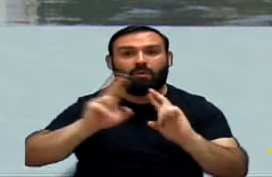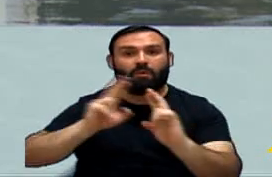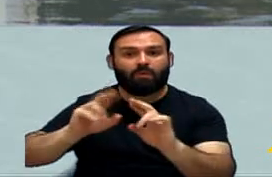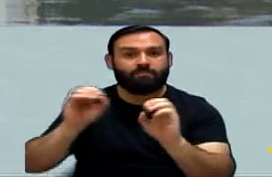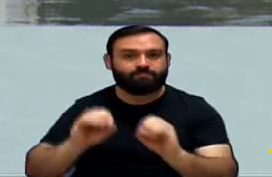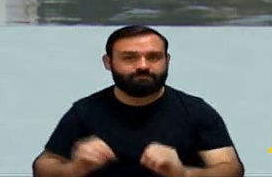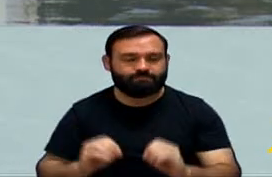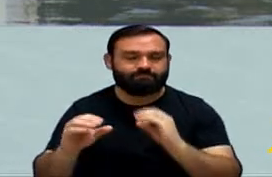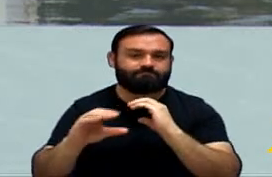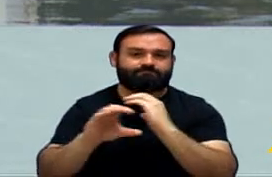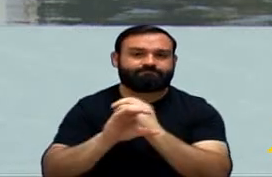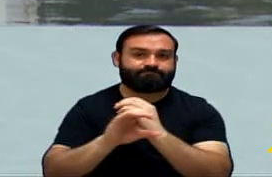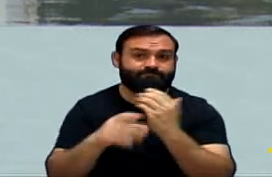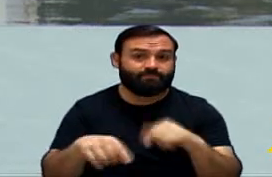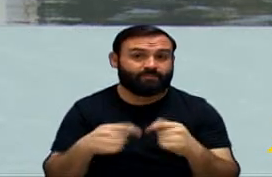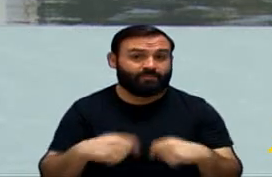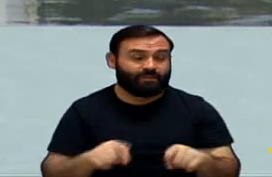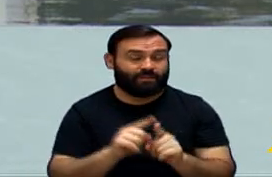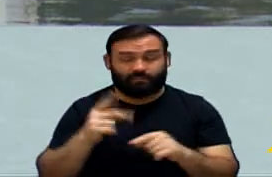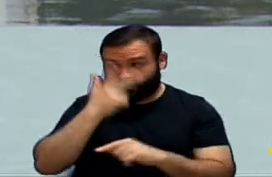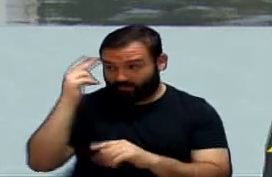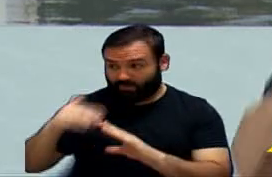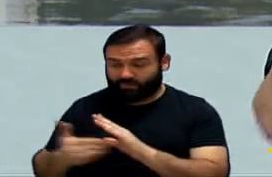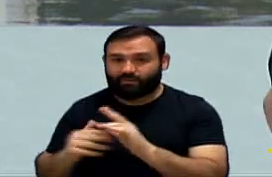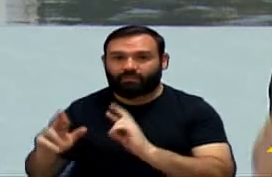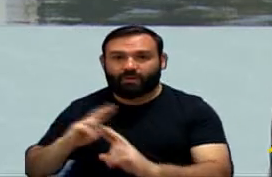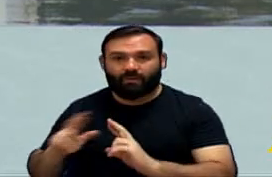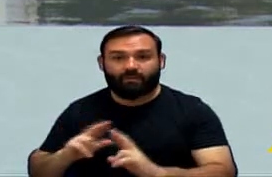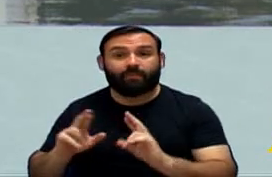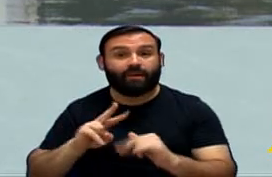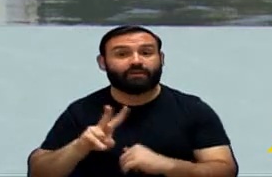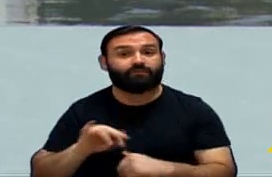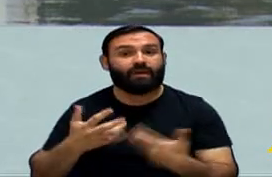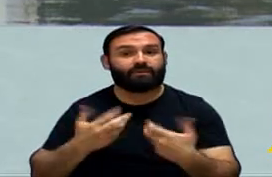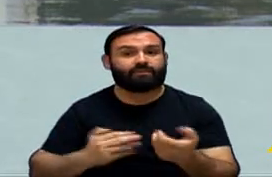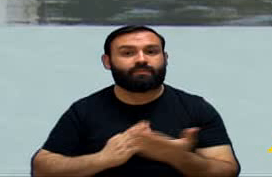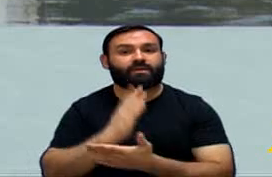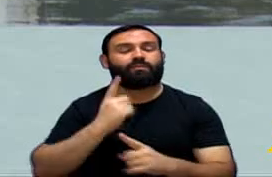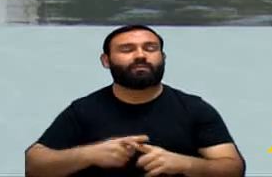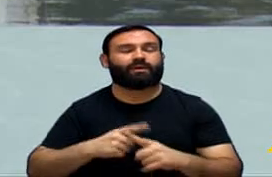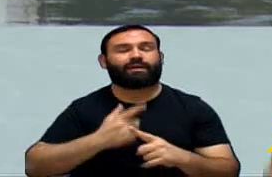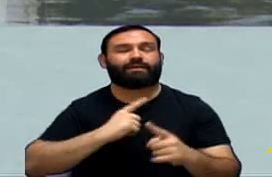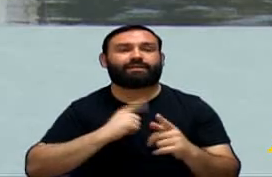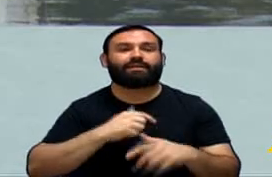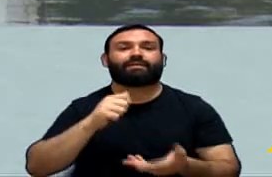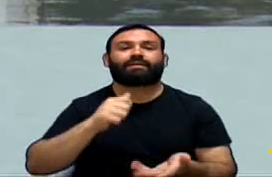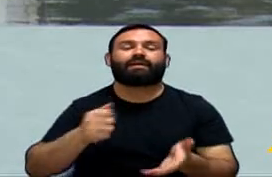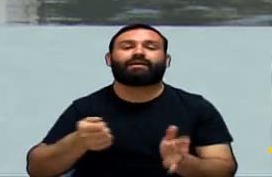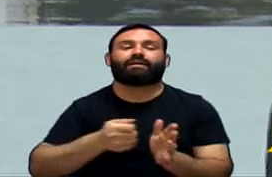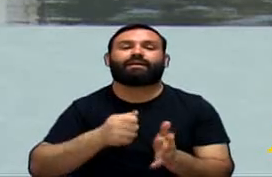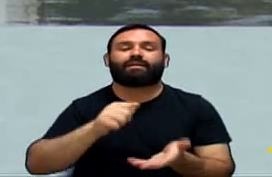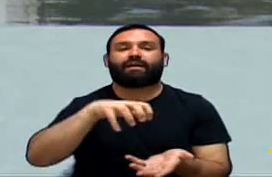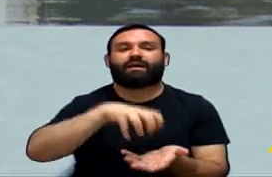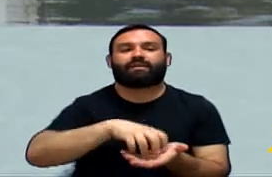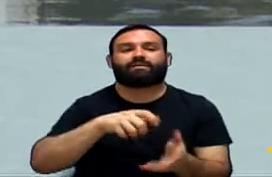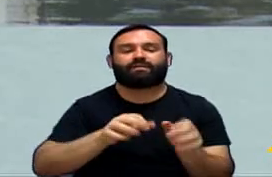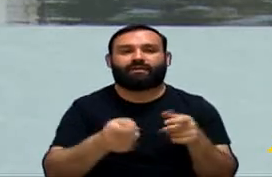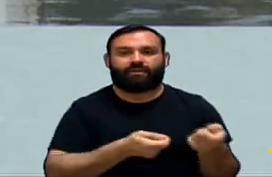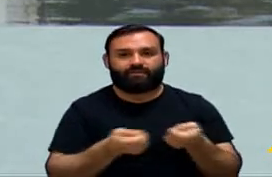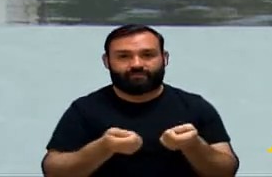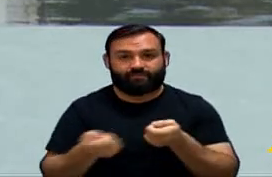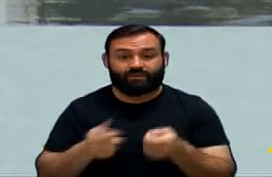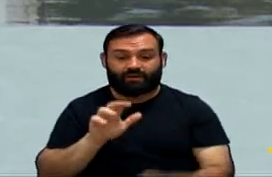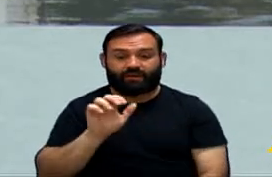e a gente precisa dar o retorno e suporte ao cidadão mas tá para ser aprovado é porque você tem a agência reguladora você tem a anel Mas sendo